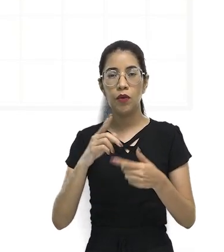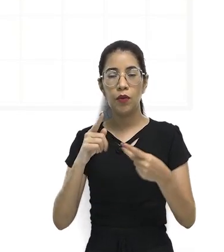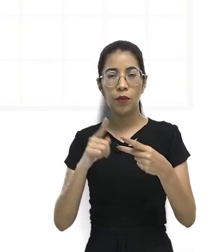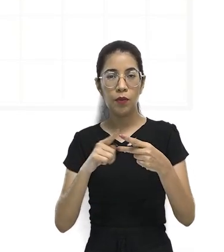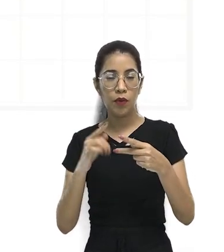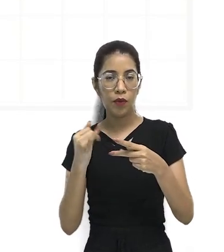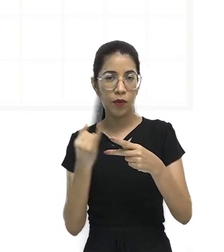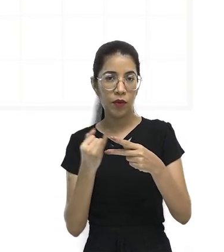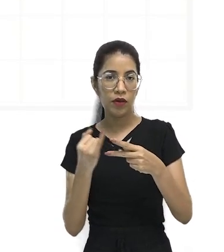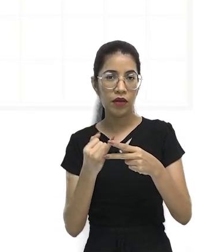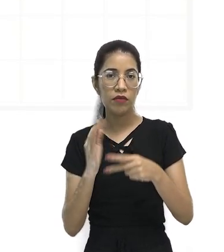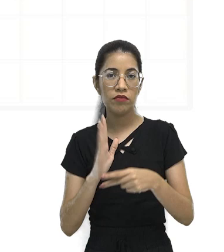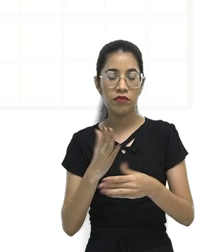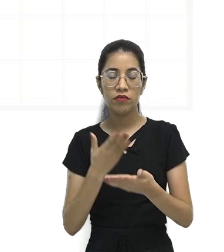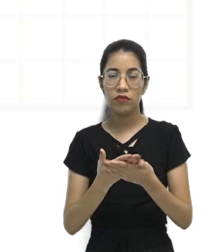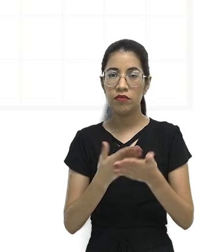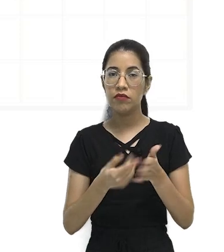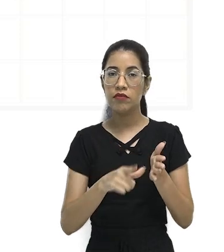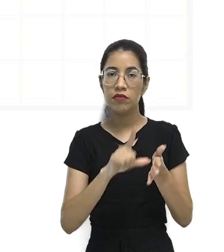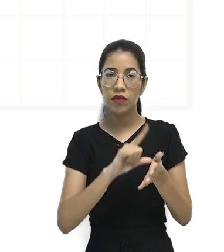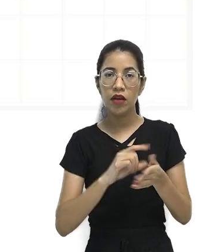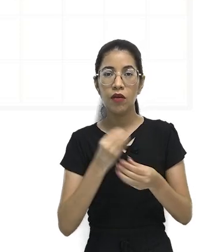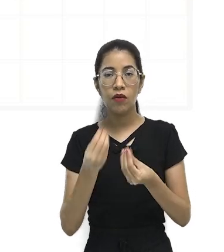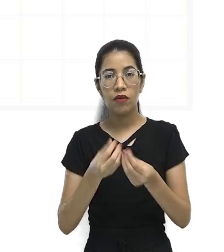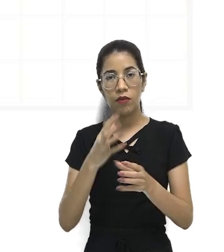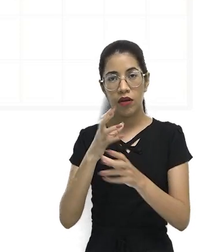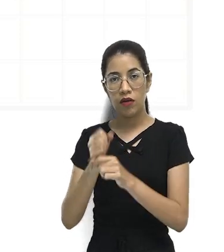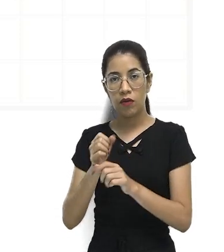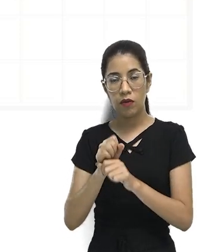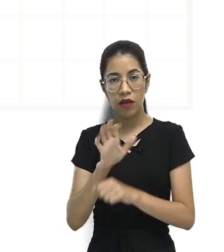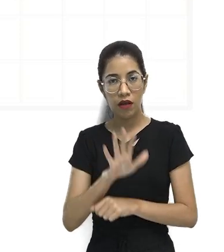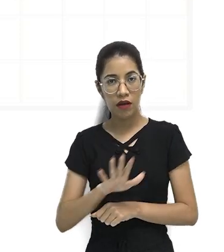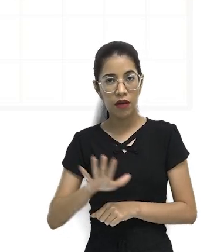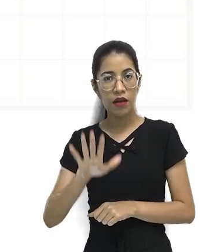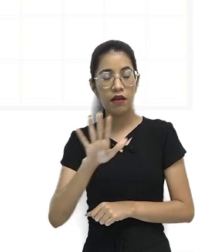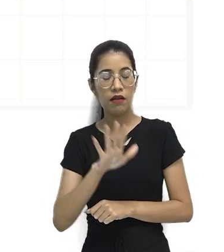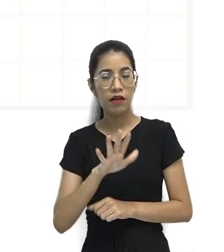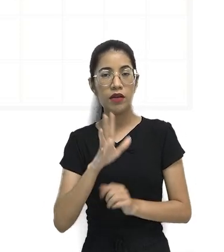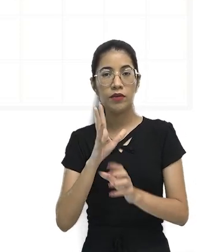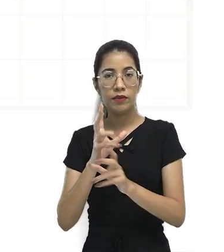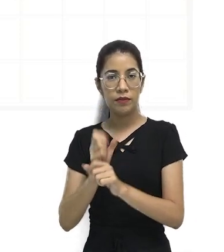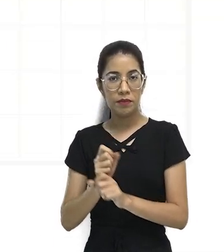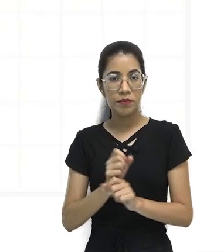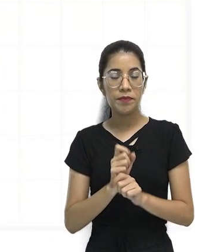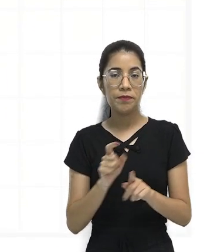unidade, fizemos o cálculo de área desses polígonos, né?